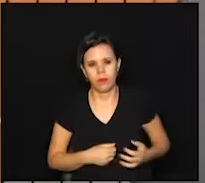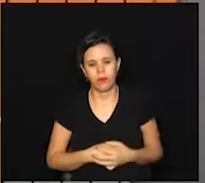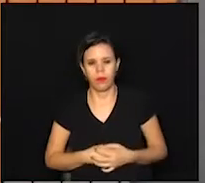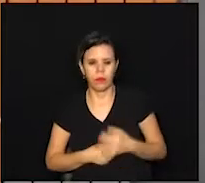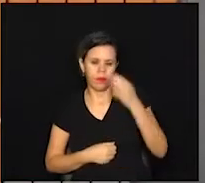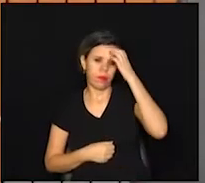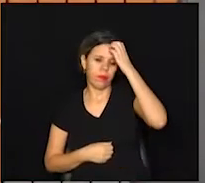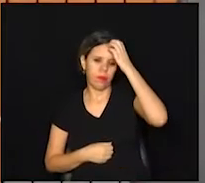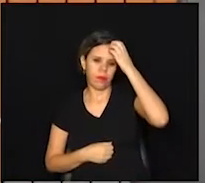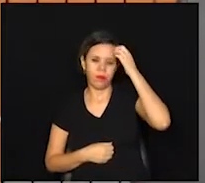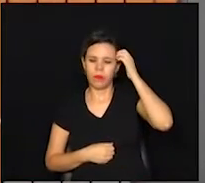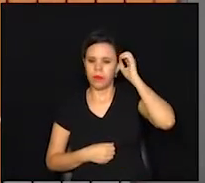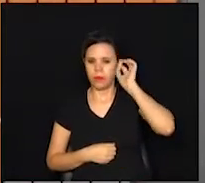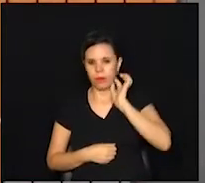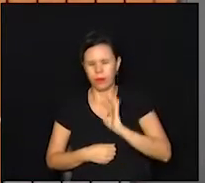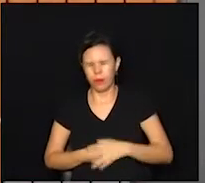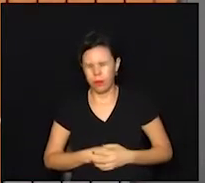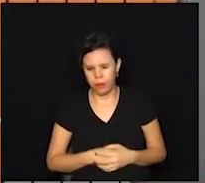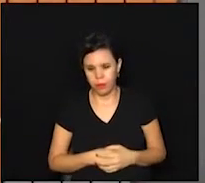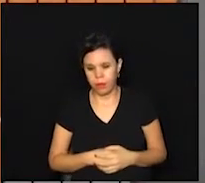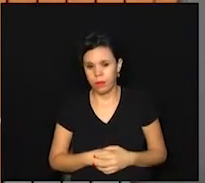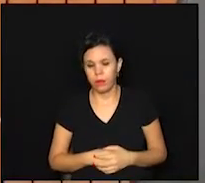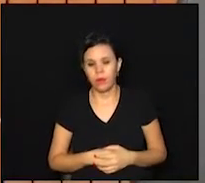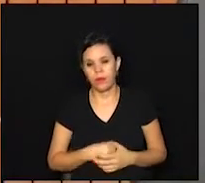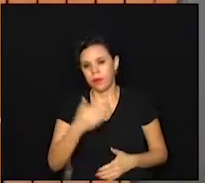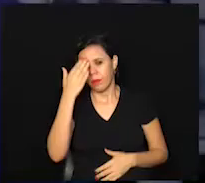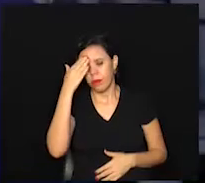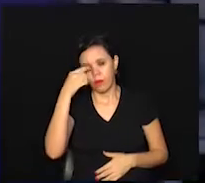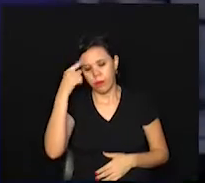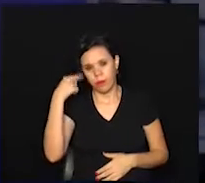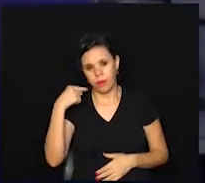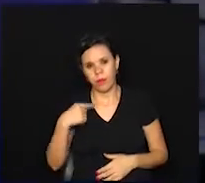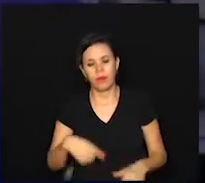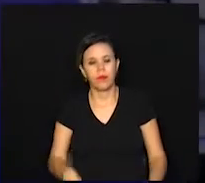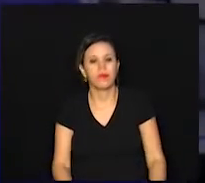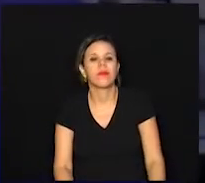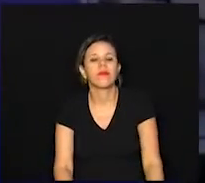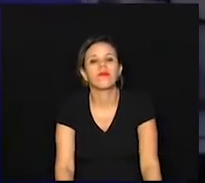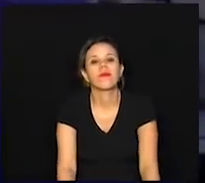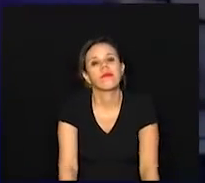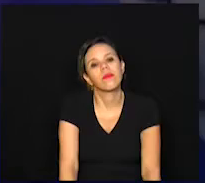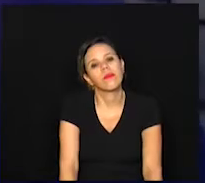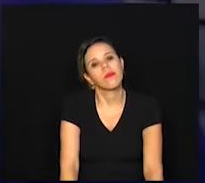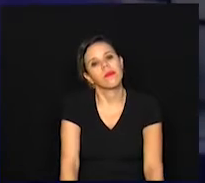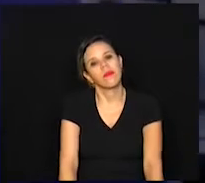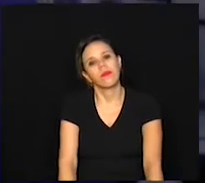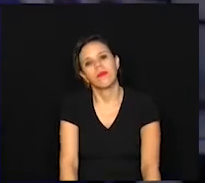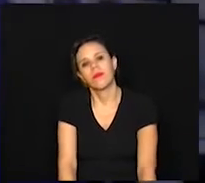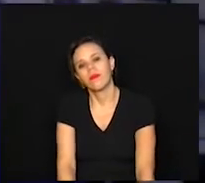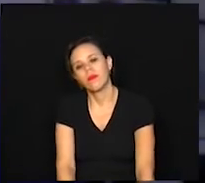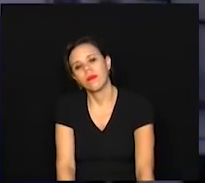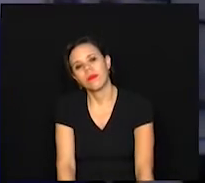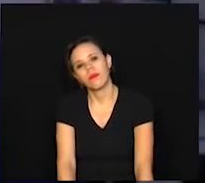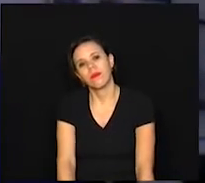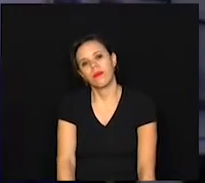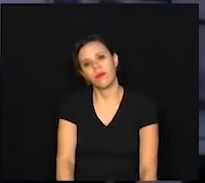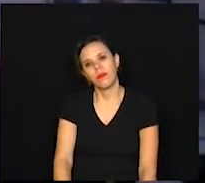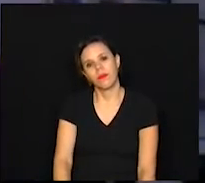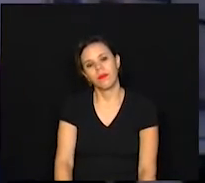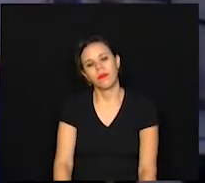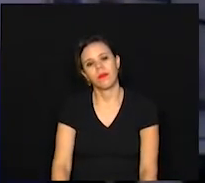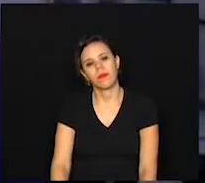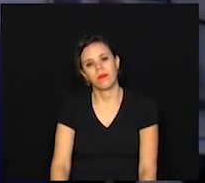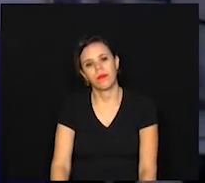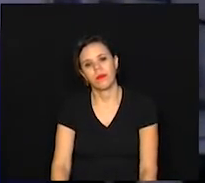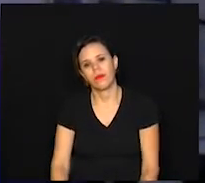Rogério Sotile. Obrigado, Paola. Bom, eu queria saber, né? Tem